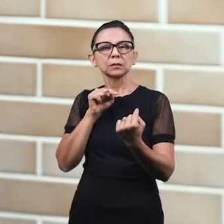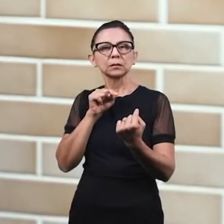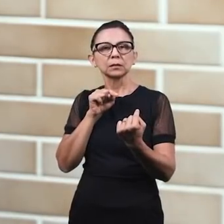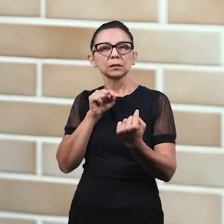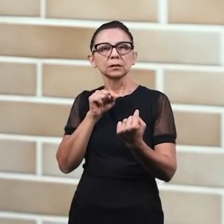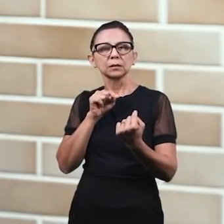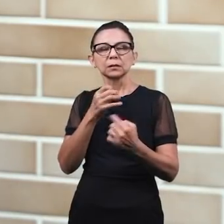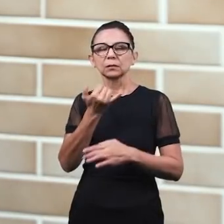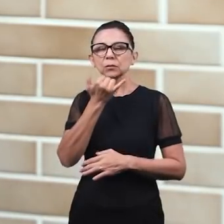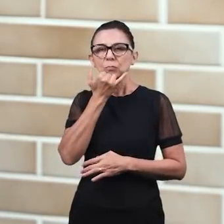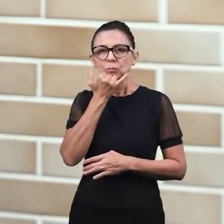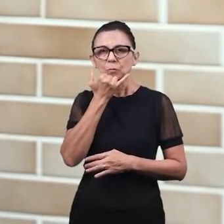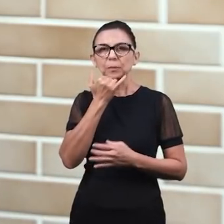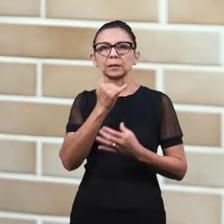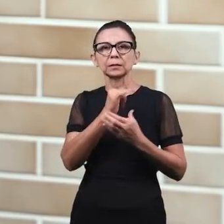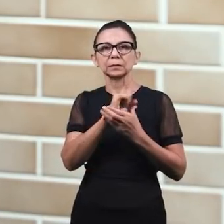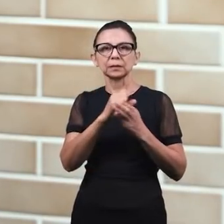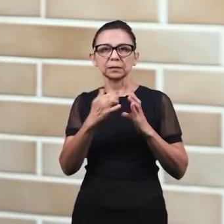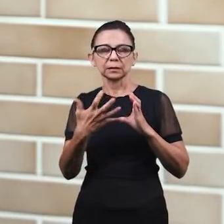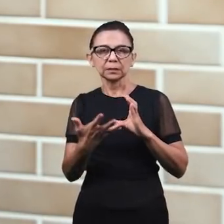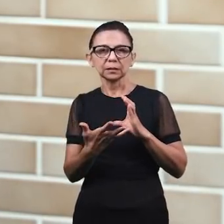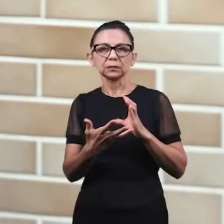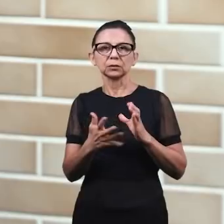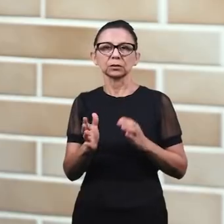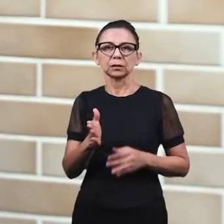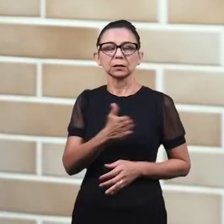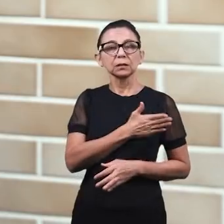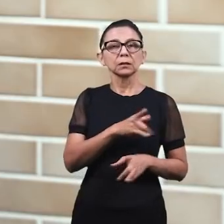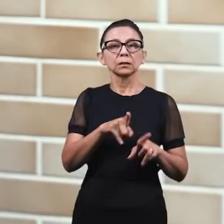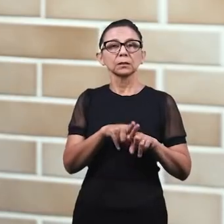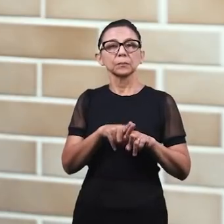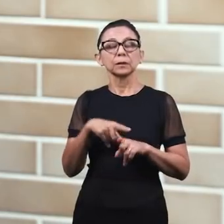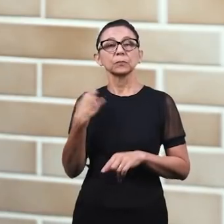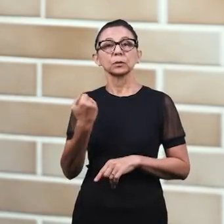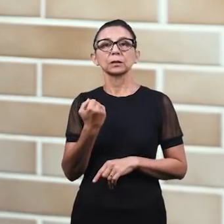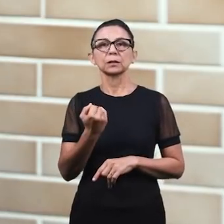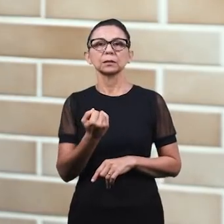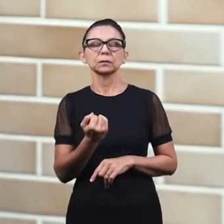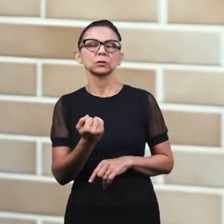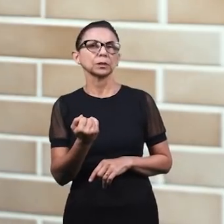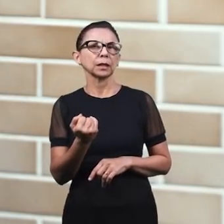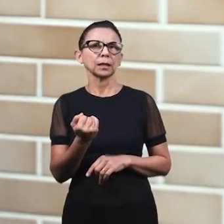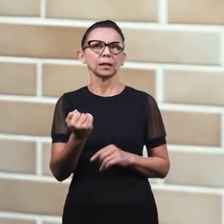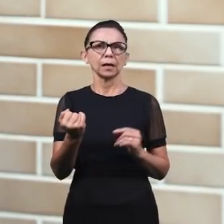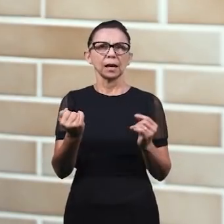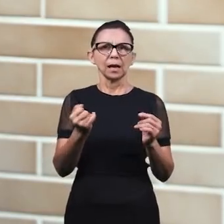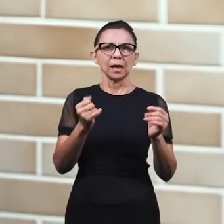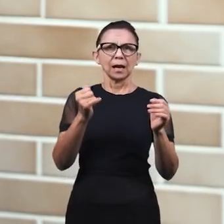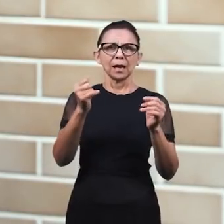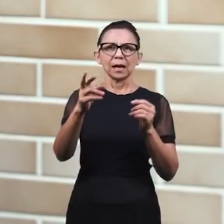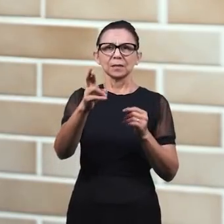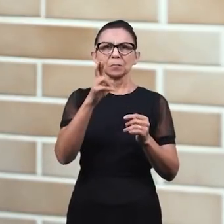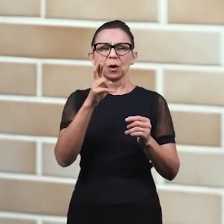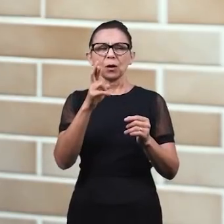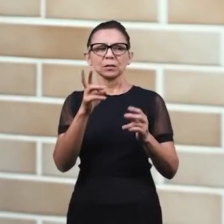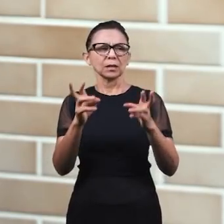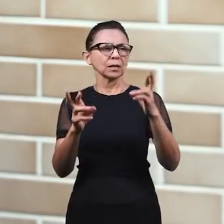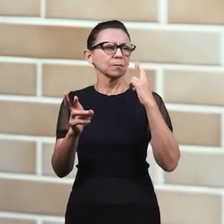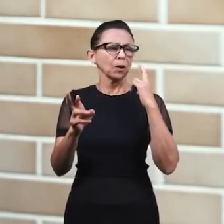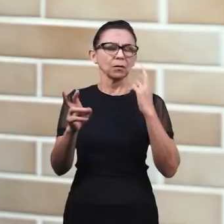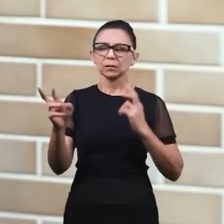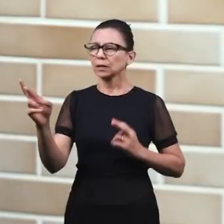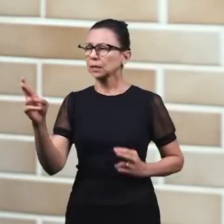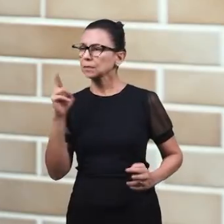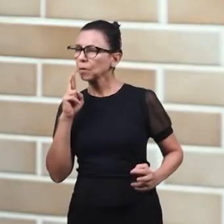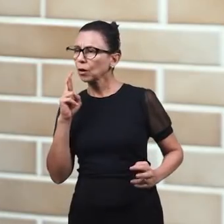atenção. E também é bom comparar as respostas quando os irmãos se reúnem, e nessa comparação